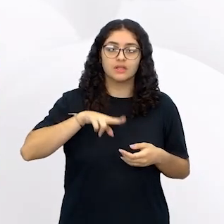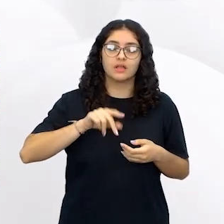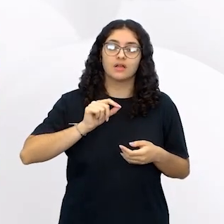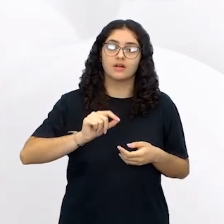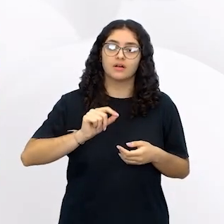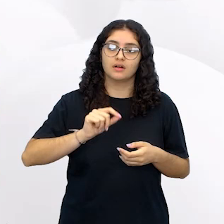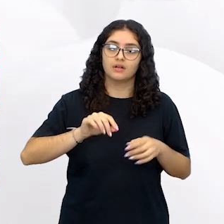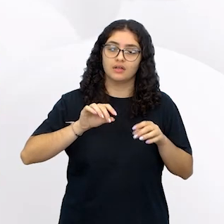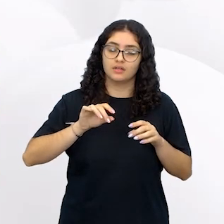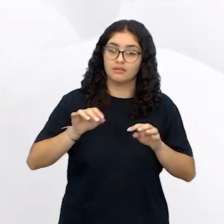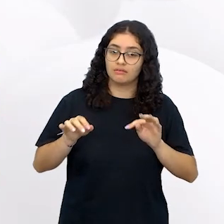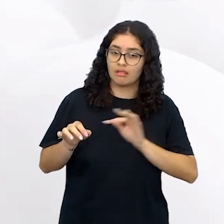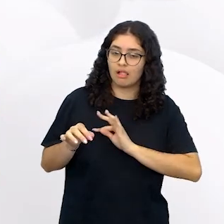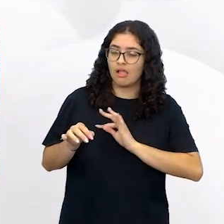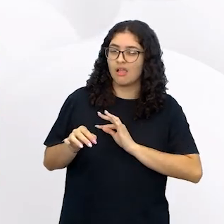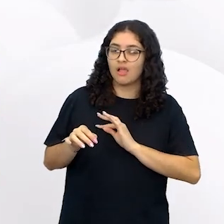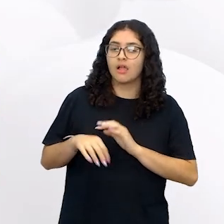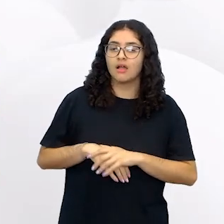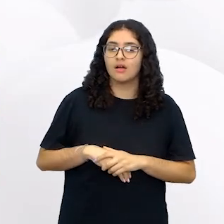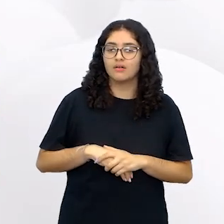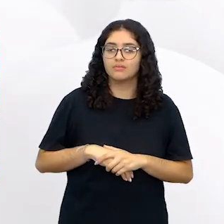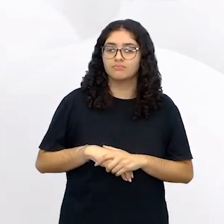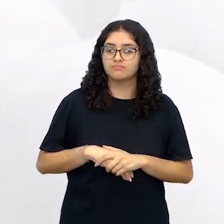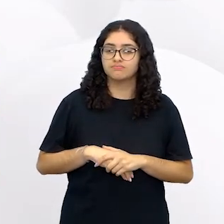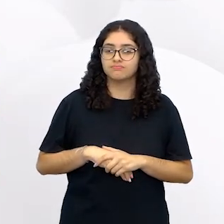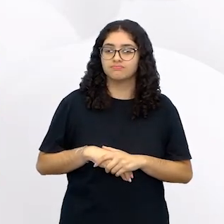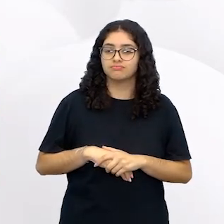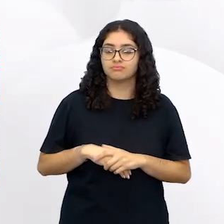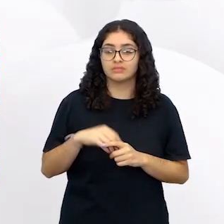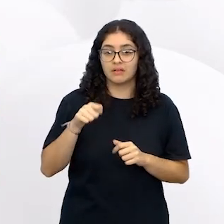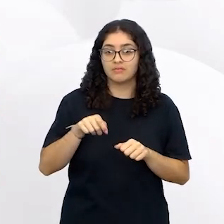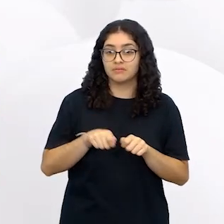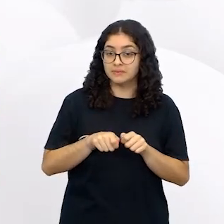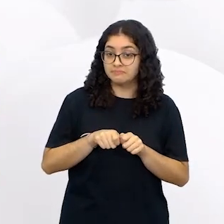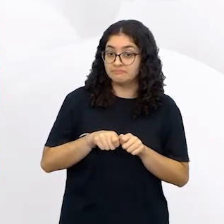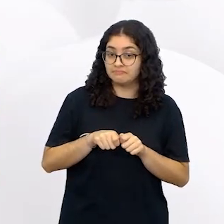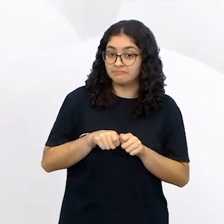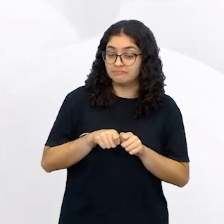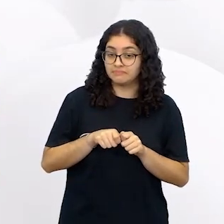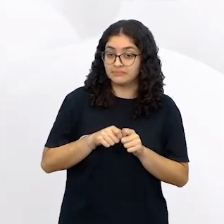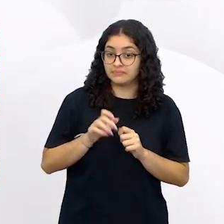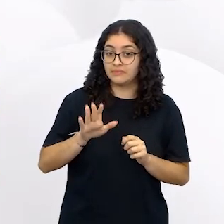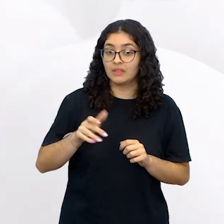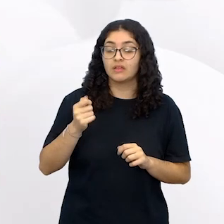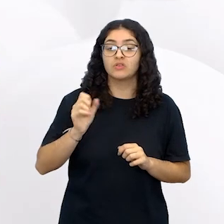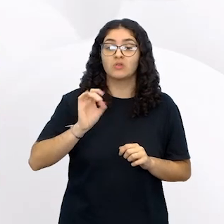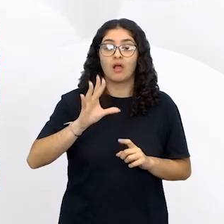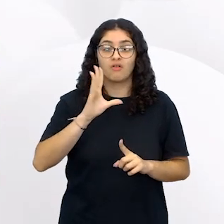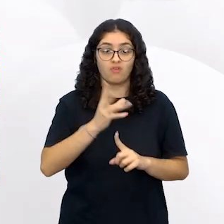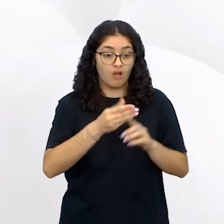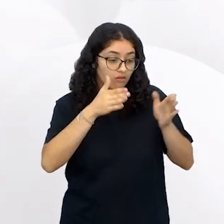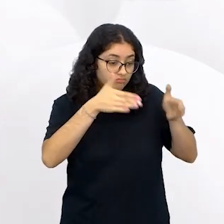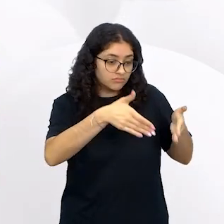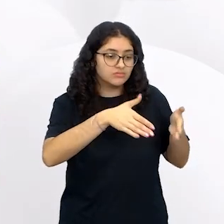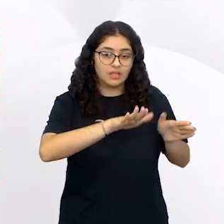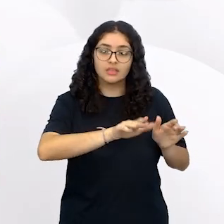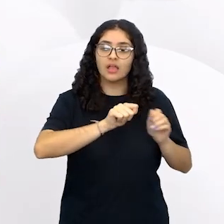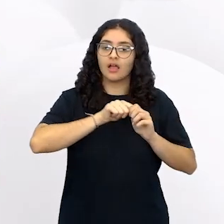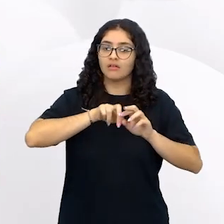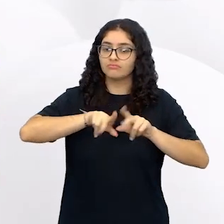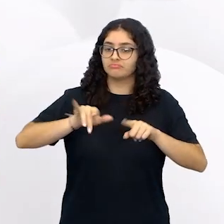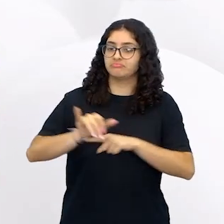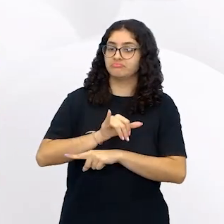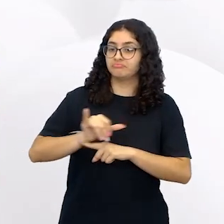lambi-lambi, um dos trabalhos que a gente pode fazer. Essa técnica não precisa ficar só em arte. Pode ser usado em